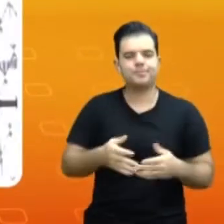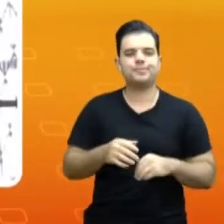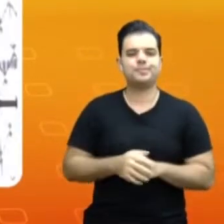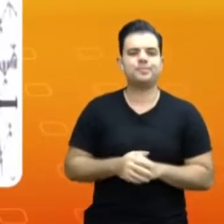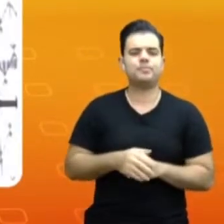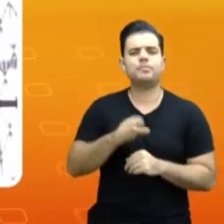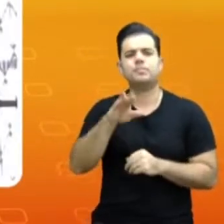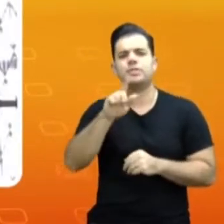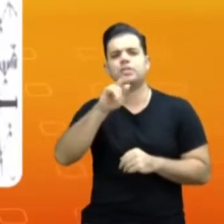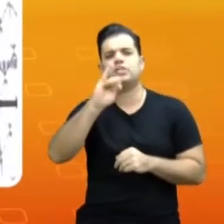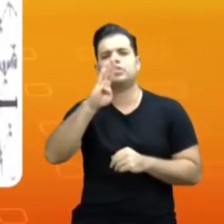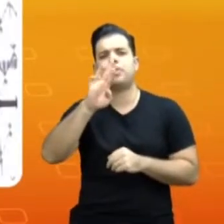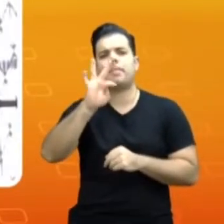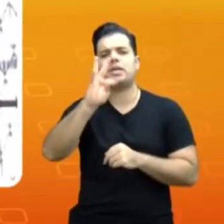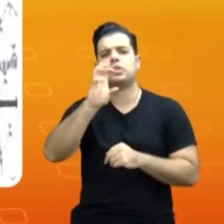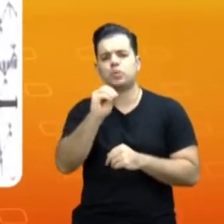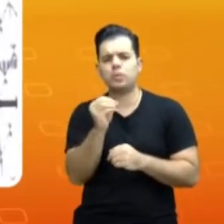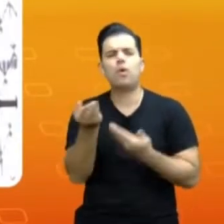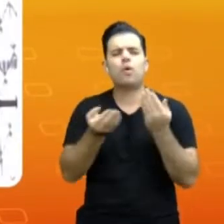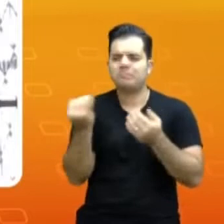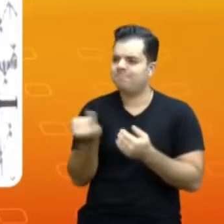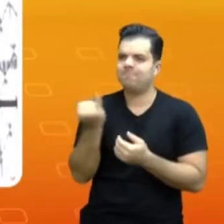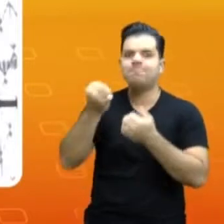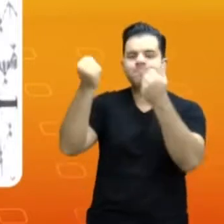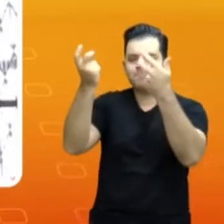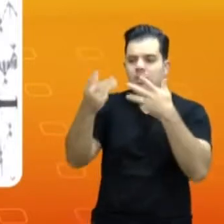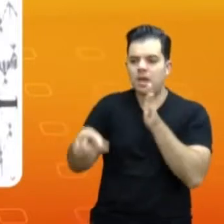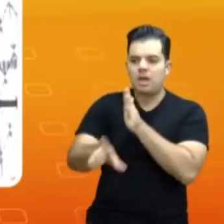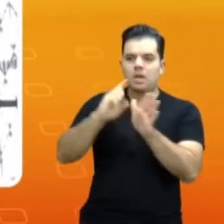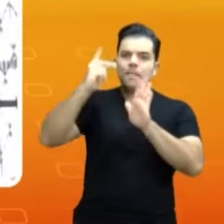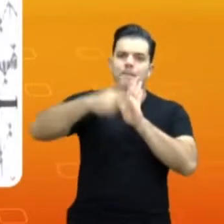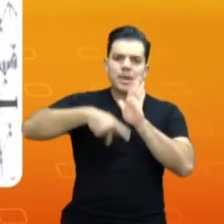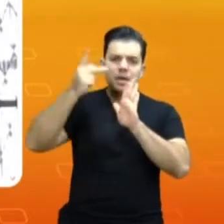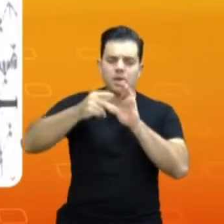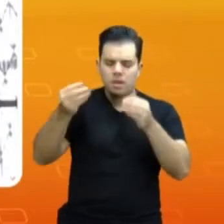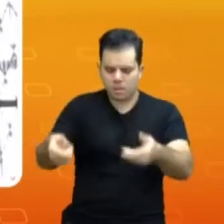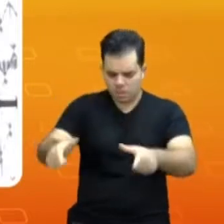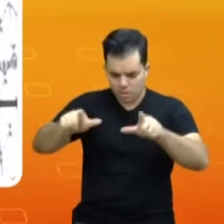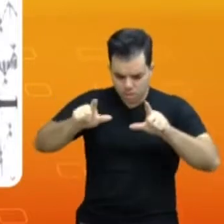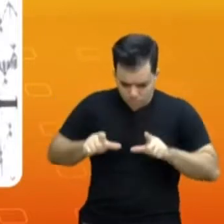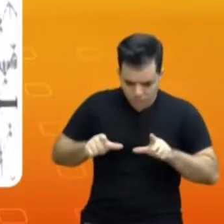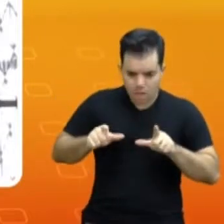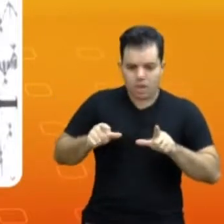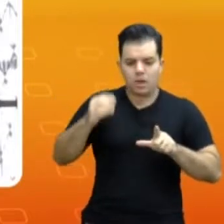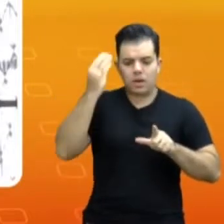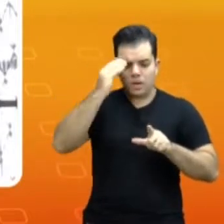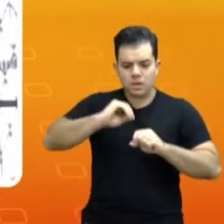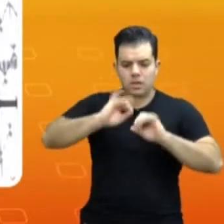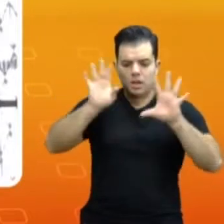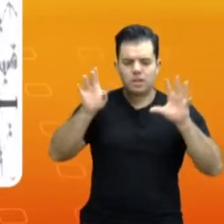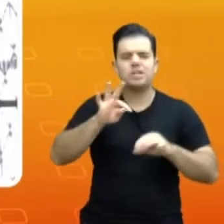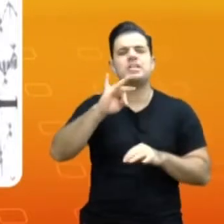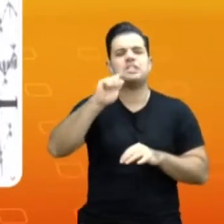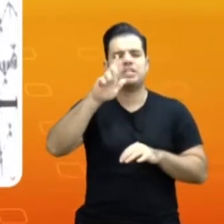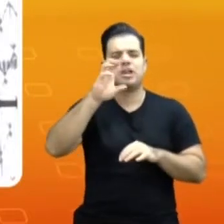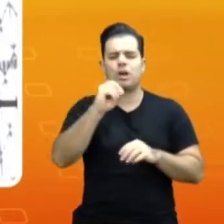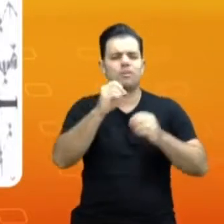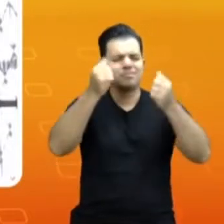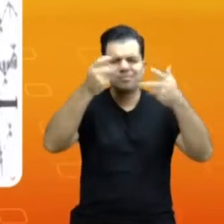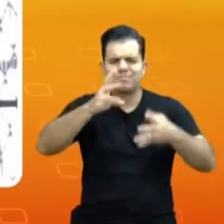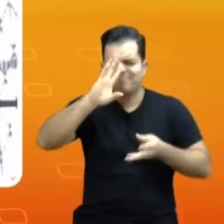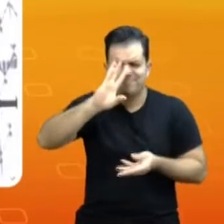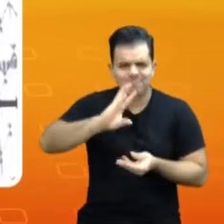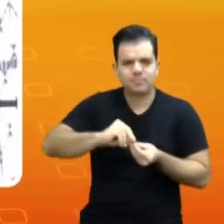Gilberto, acho que é importante a gente ouvir também como é que chegou esse planejamento, né? E o Thiago já falou um pouquinho, a gente não